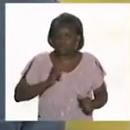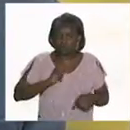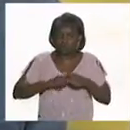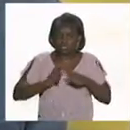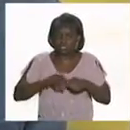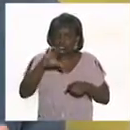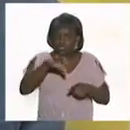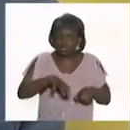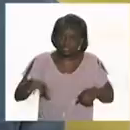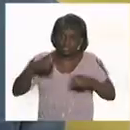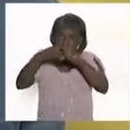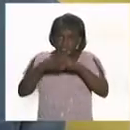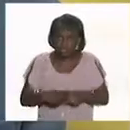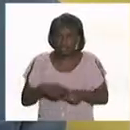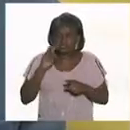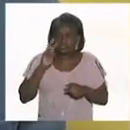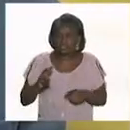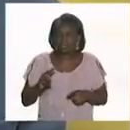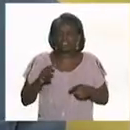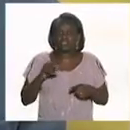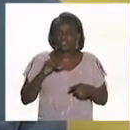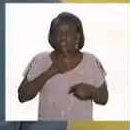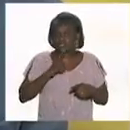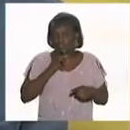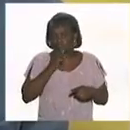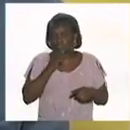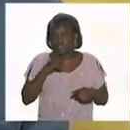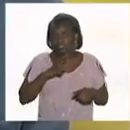porque os campeonatos regionais fazem com que a gente, ao invés de ter